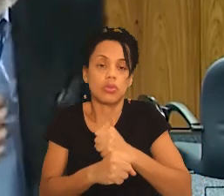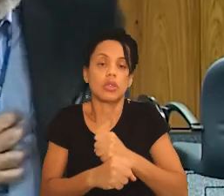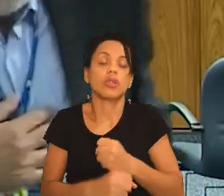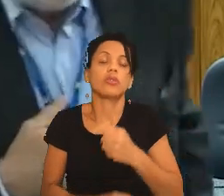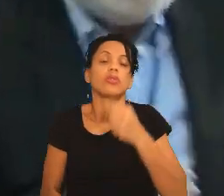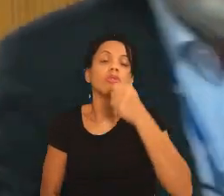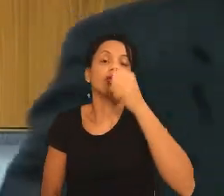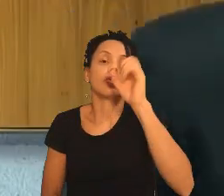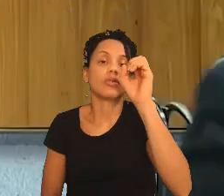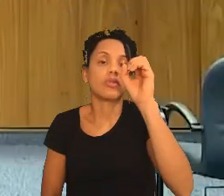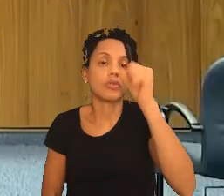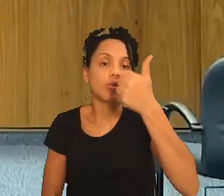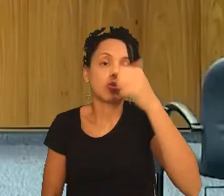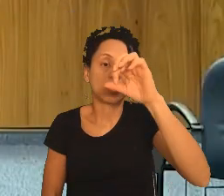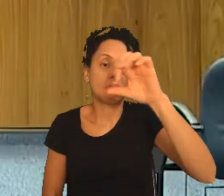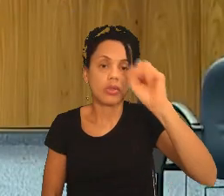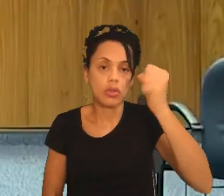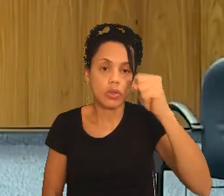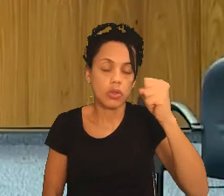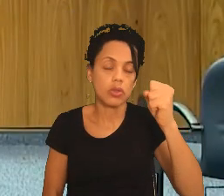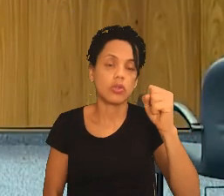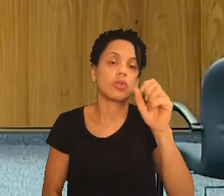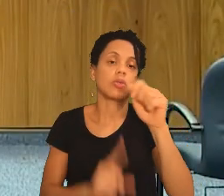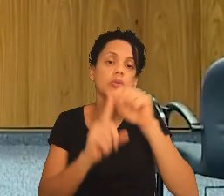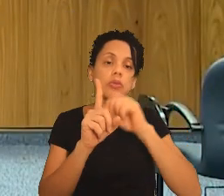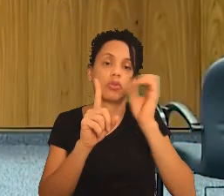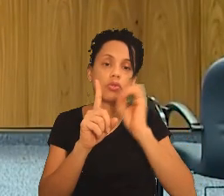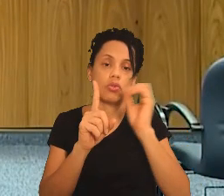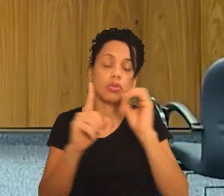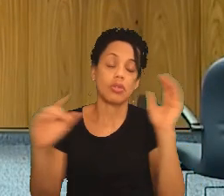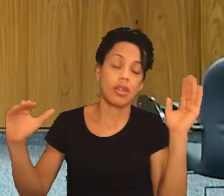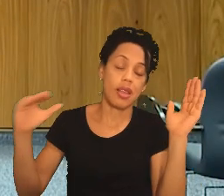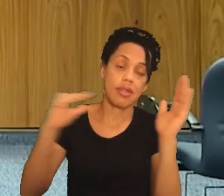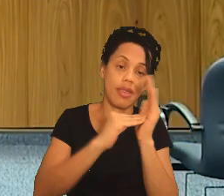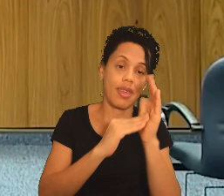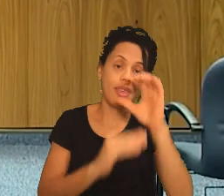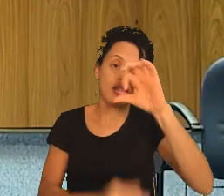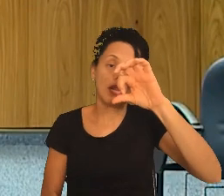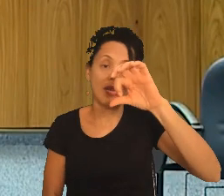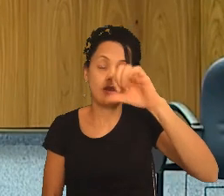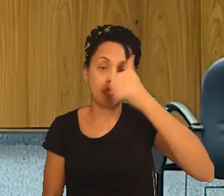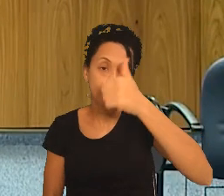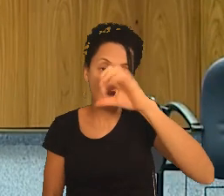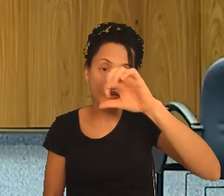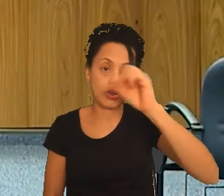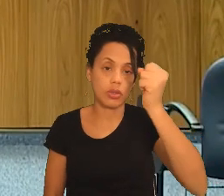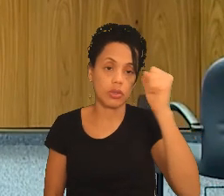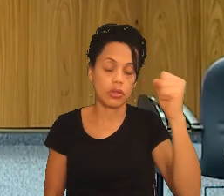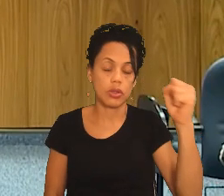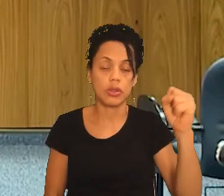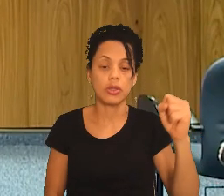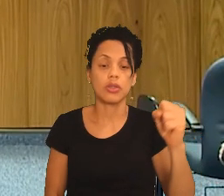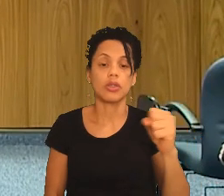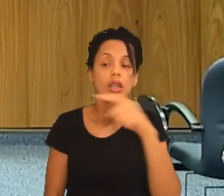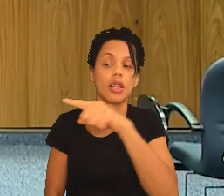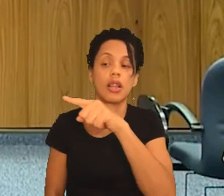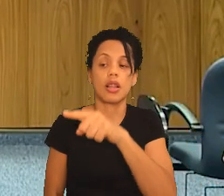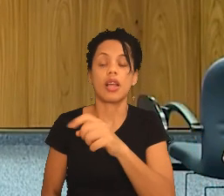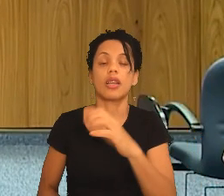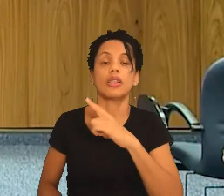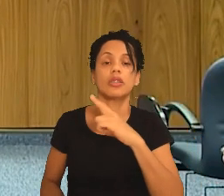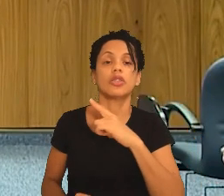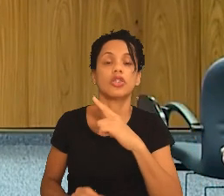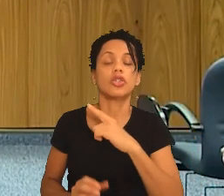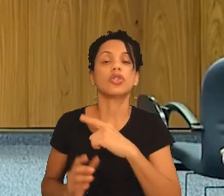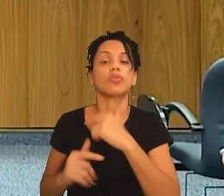que a gente vem contestando, que é naturalizar, né, as situações constatadas em 5 de outubro de